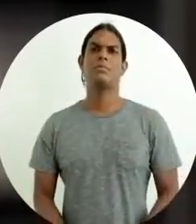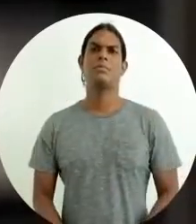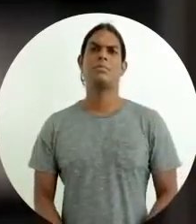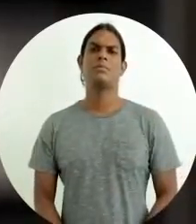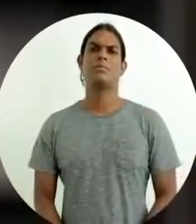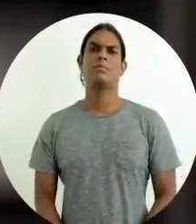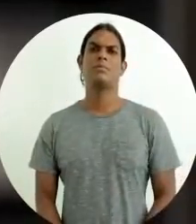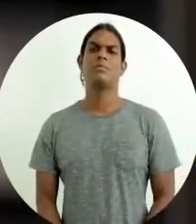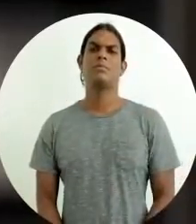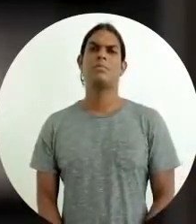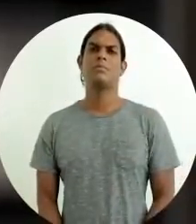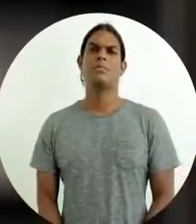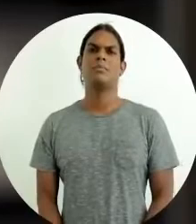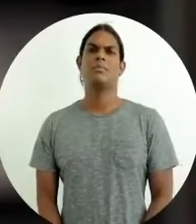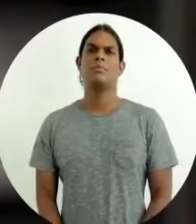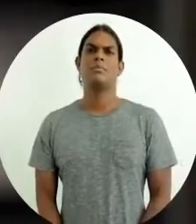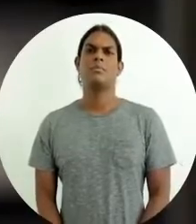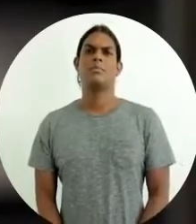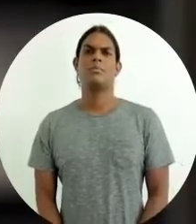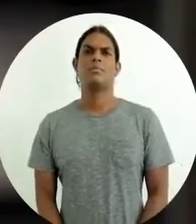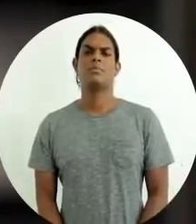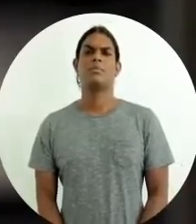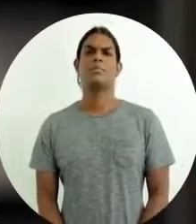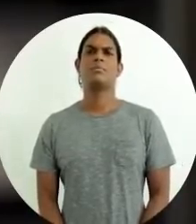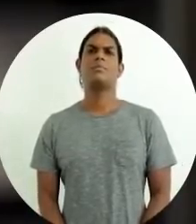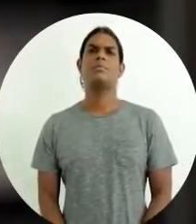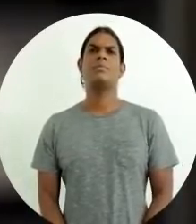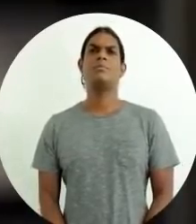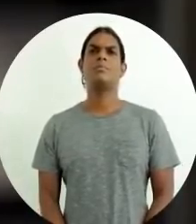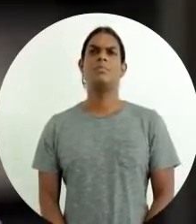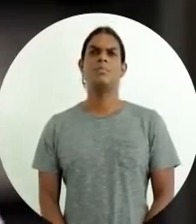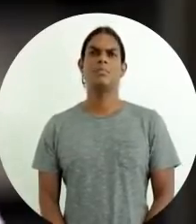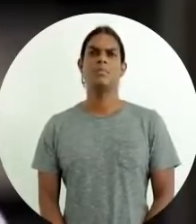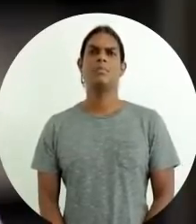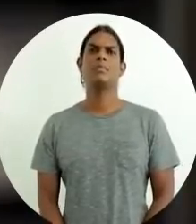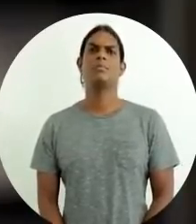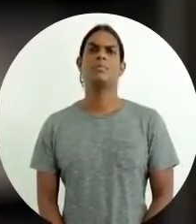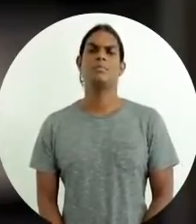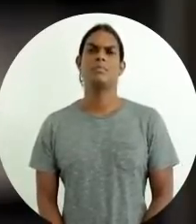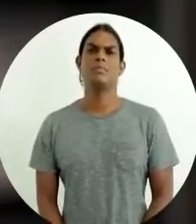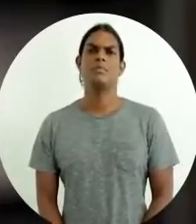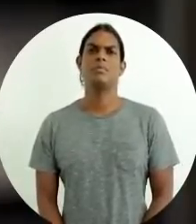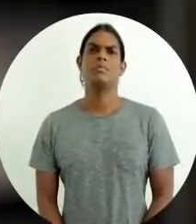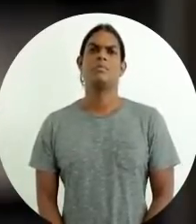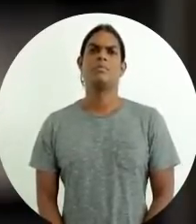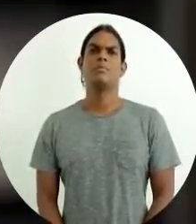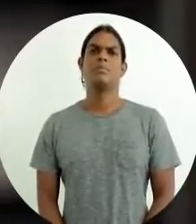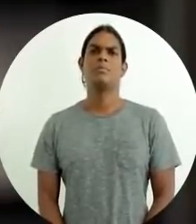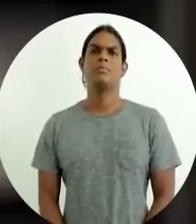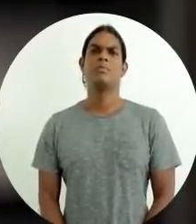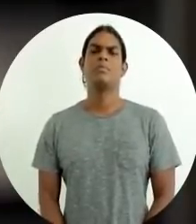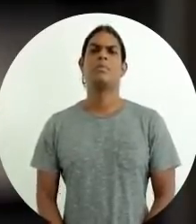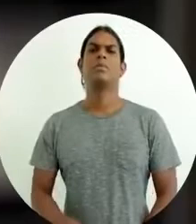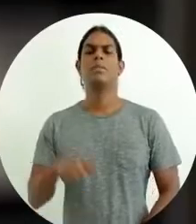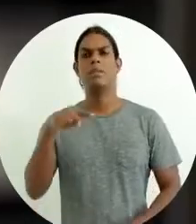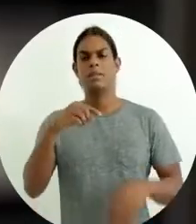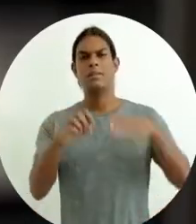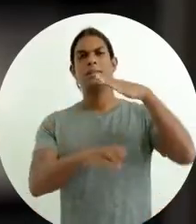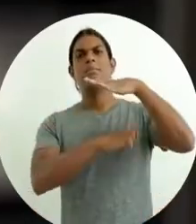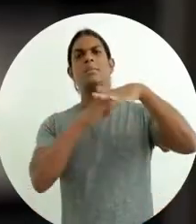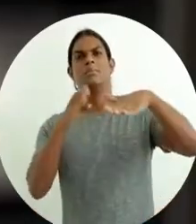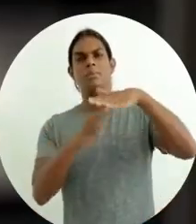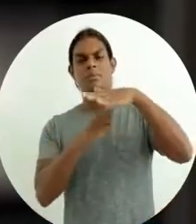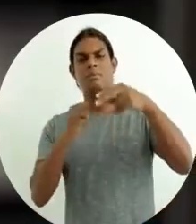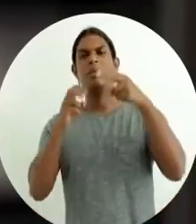cultura. Fazendo tudo isso, ele quebra paradigmas, que é importante. Com certeza, a